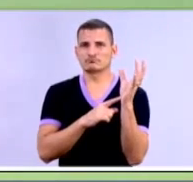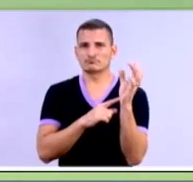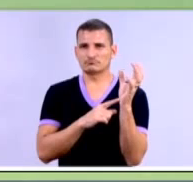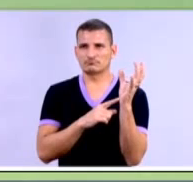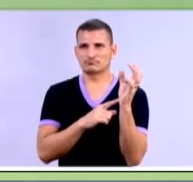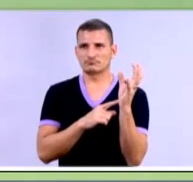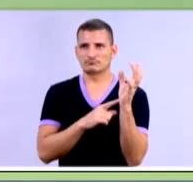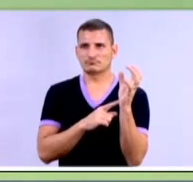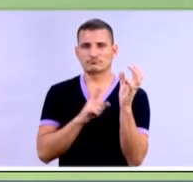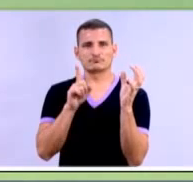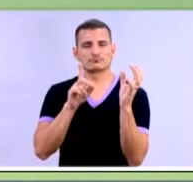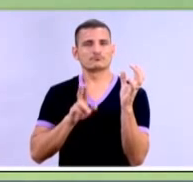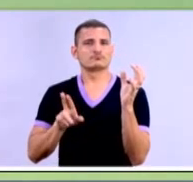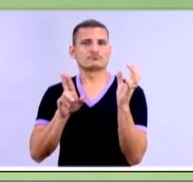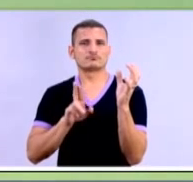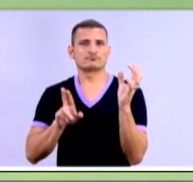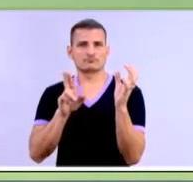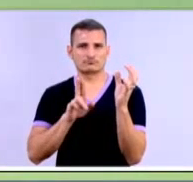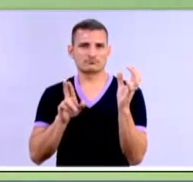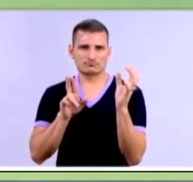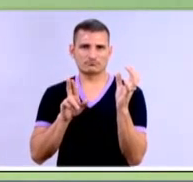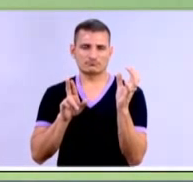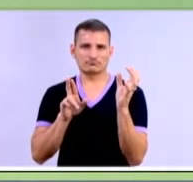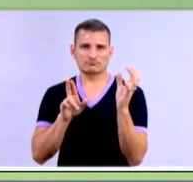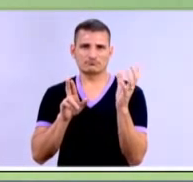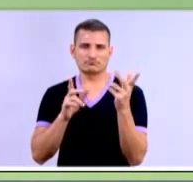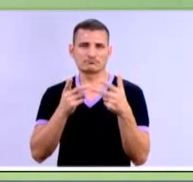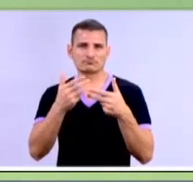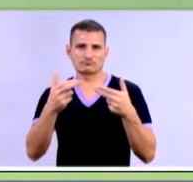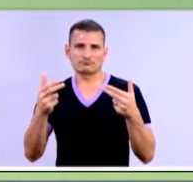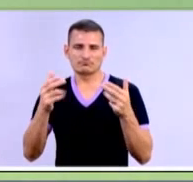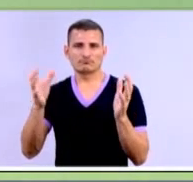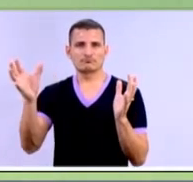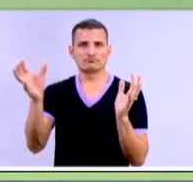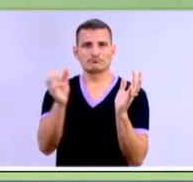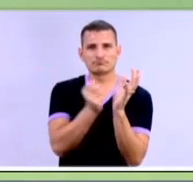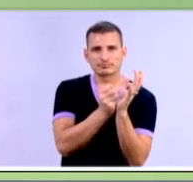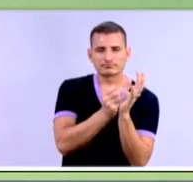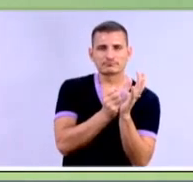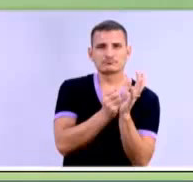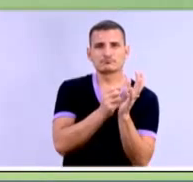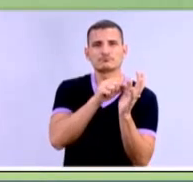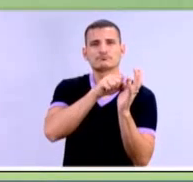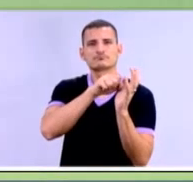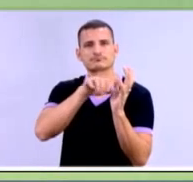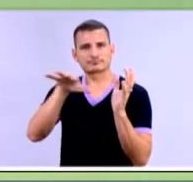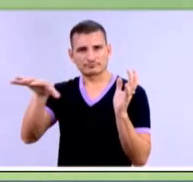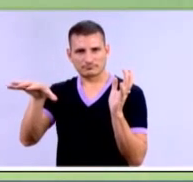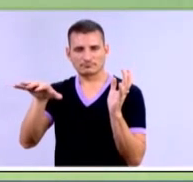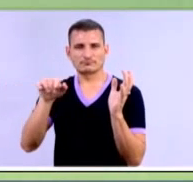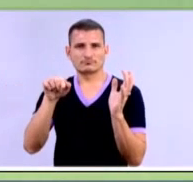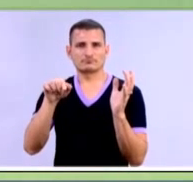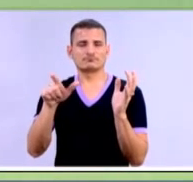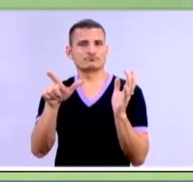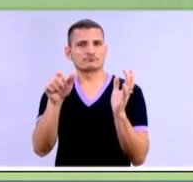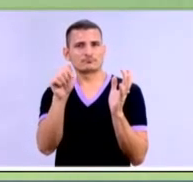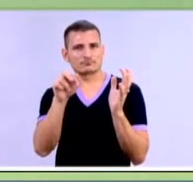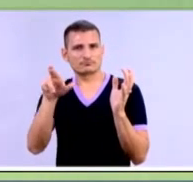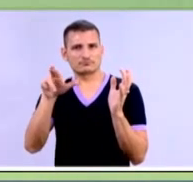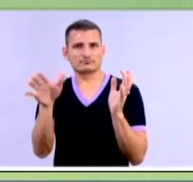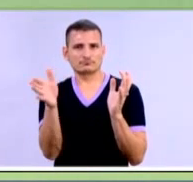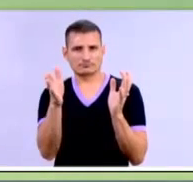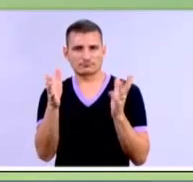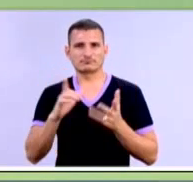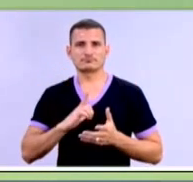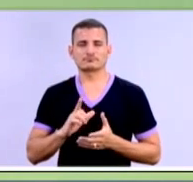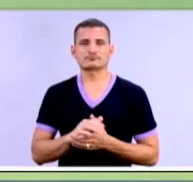necessário o uso de transmissores e receptores que comuniquem através de frequências alcançadas no ar. Em casa, para